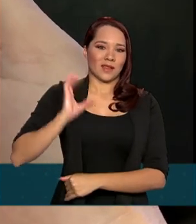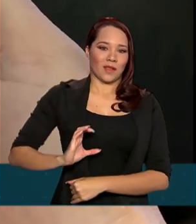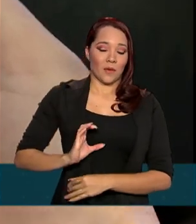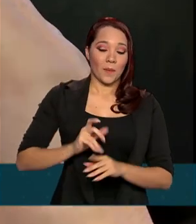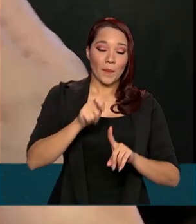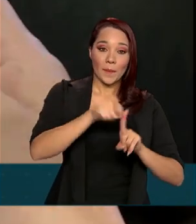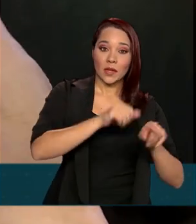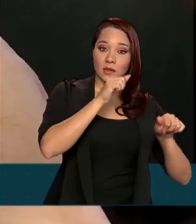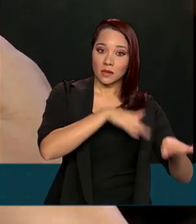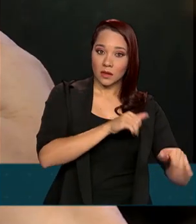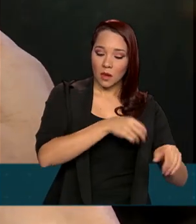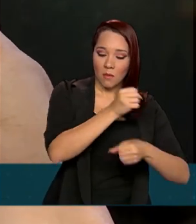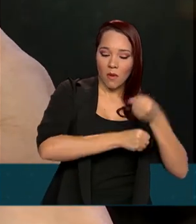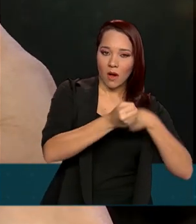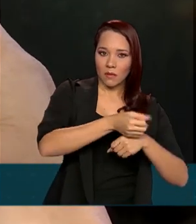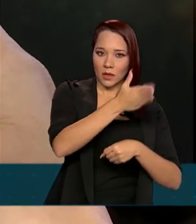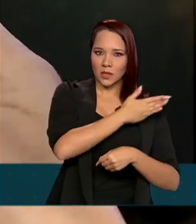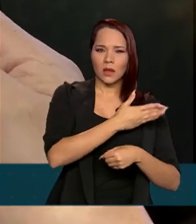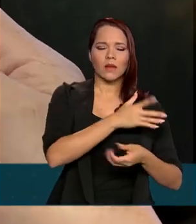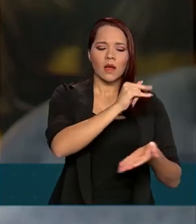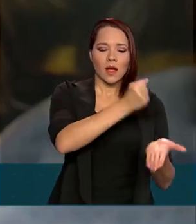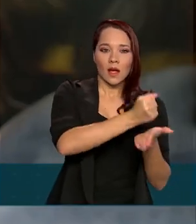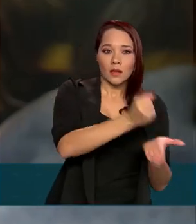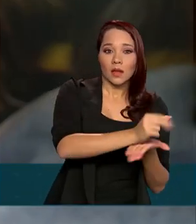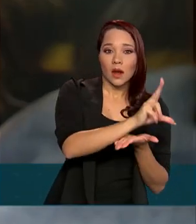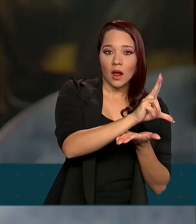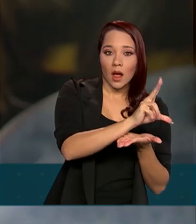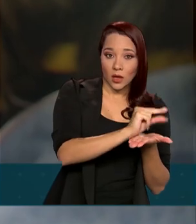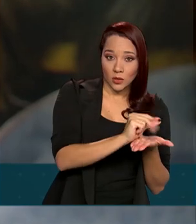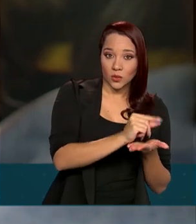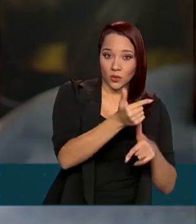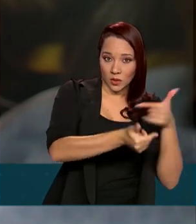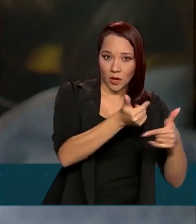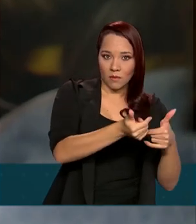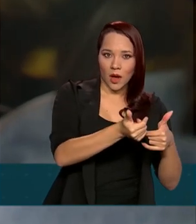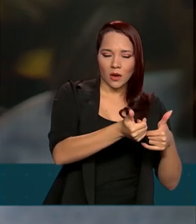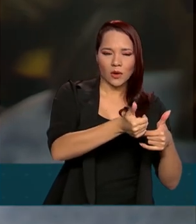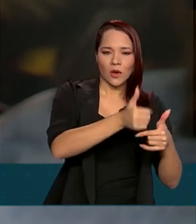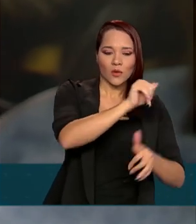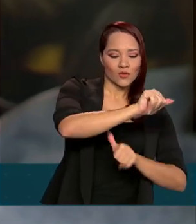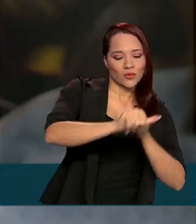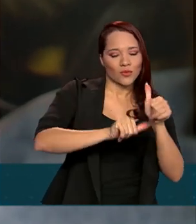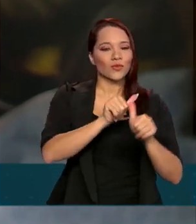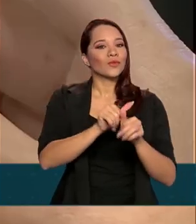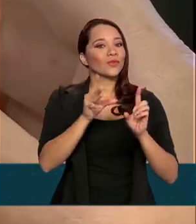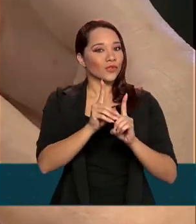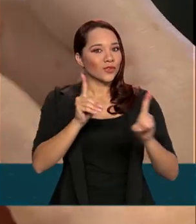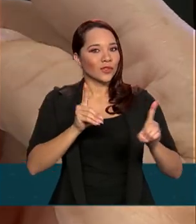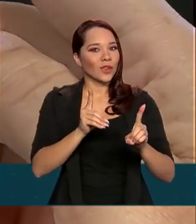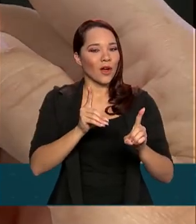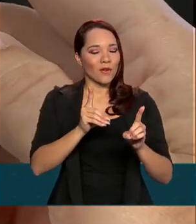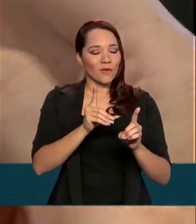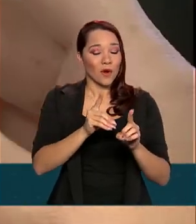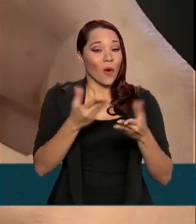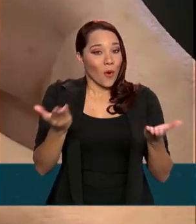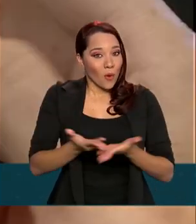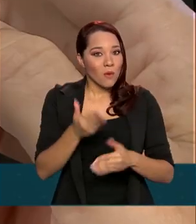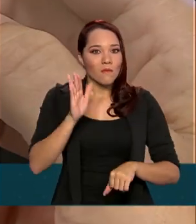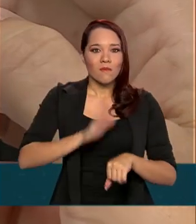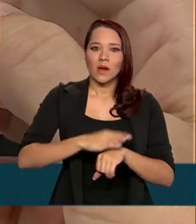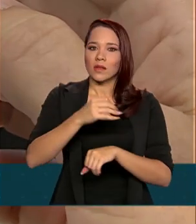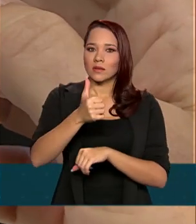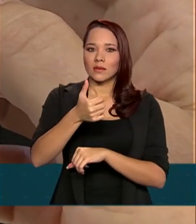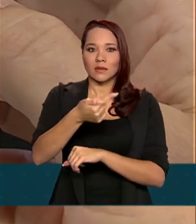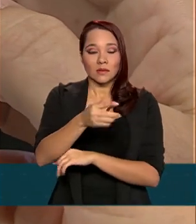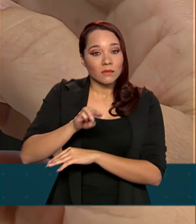setembro do ano passado, a carteira de trabalho passou a ser emitida em formato digital e hoje mais de